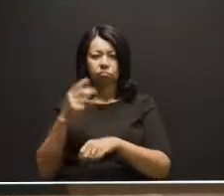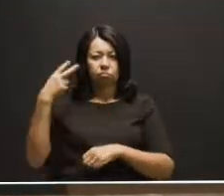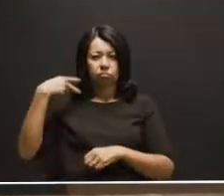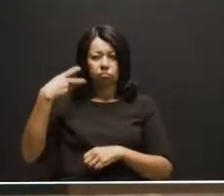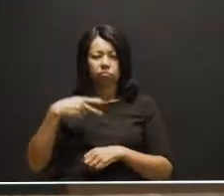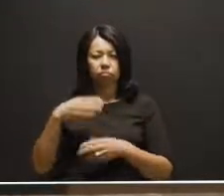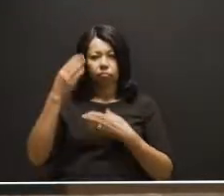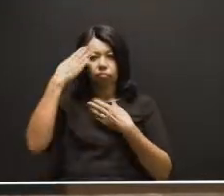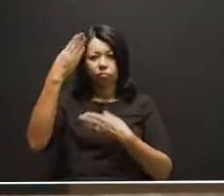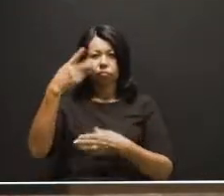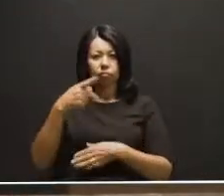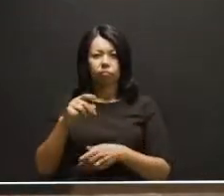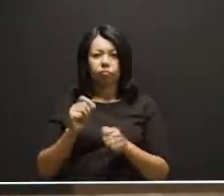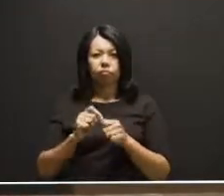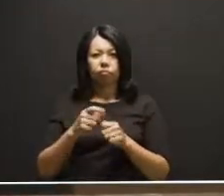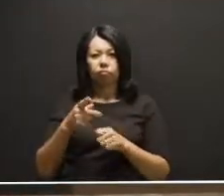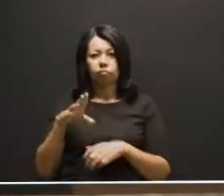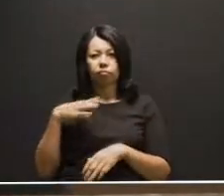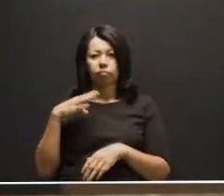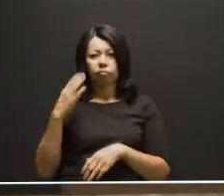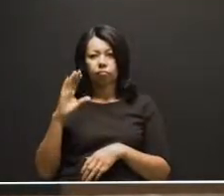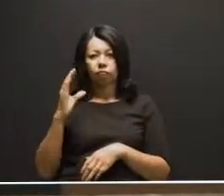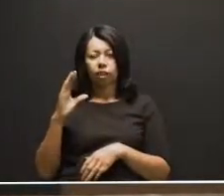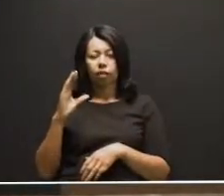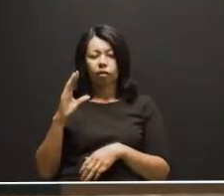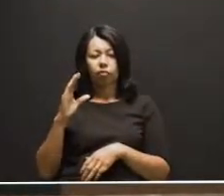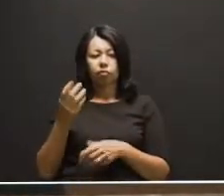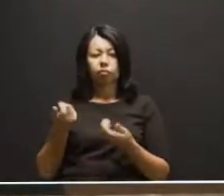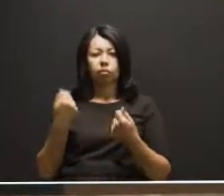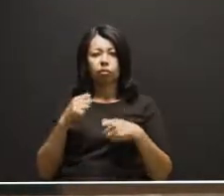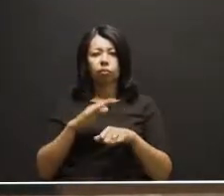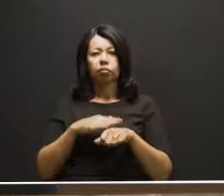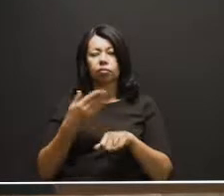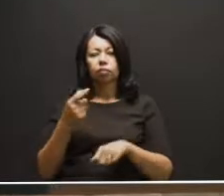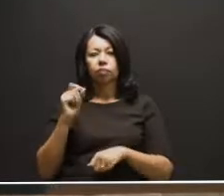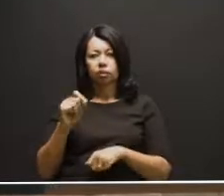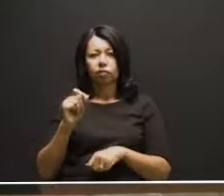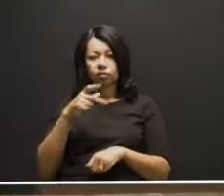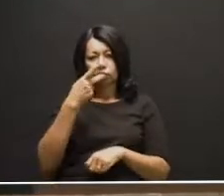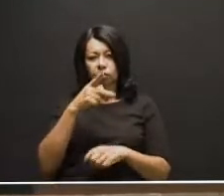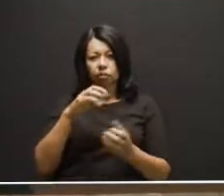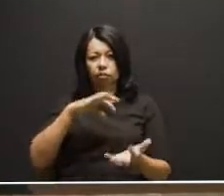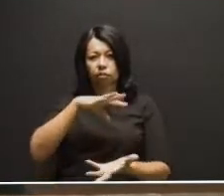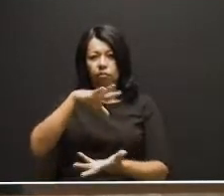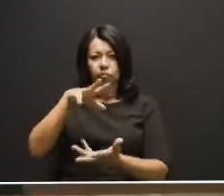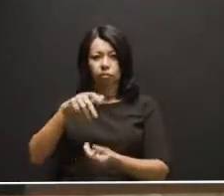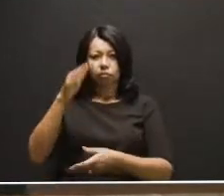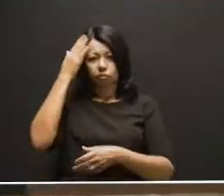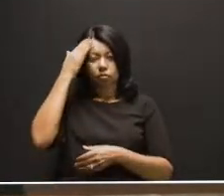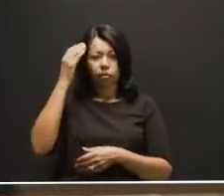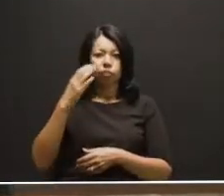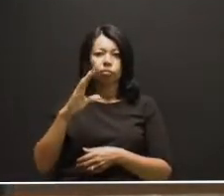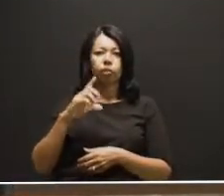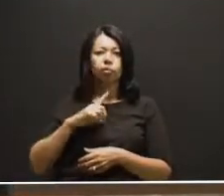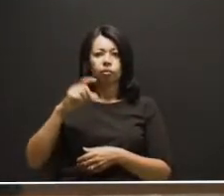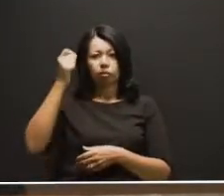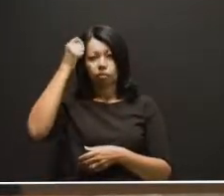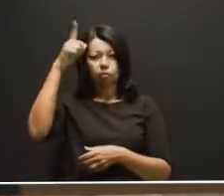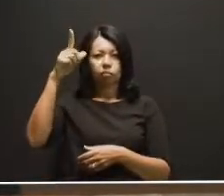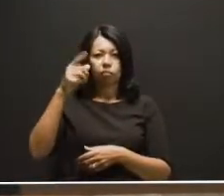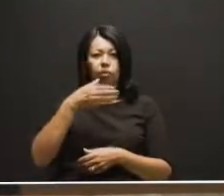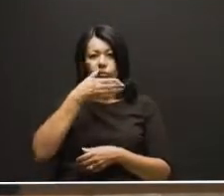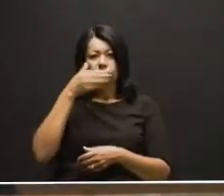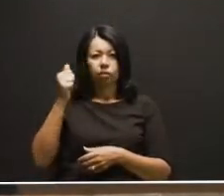obrigado pelo que vocês fizeram por cubatão nos deixando mais uma vez registado que o mundo saiba que cubatão tem cultura ea melhor